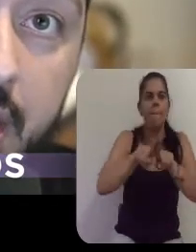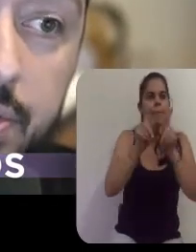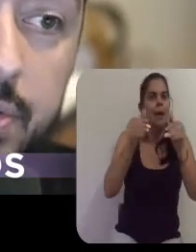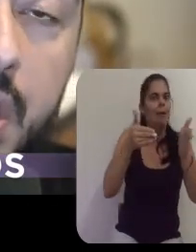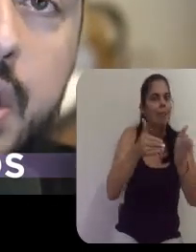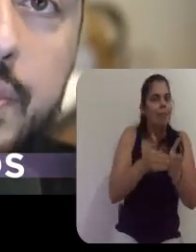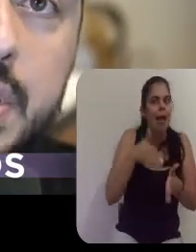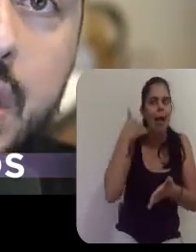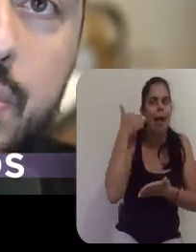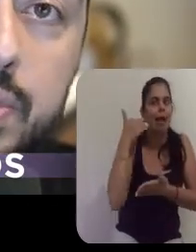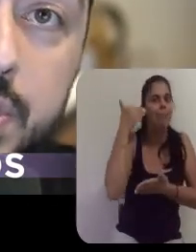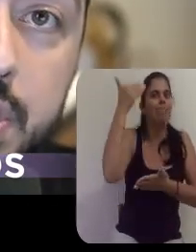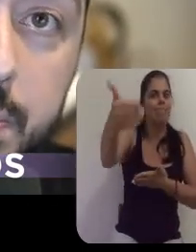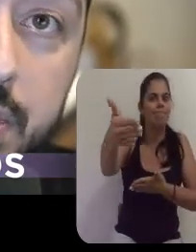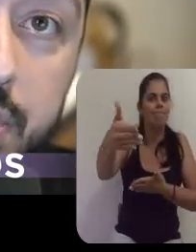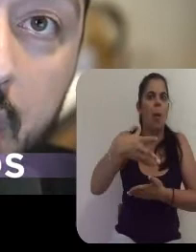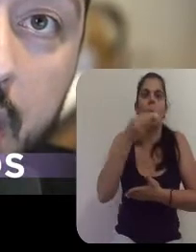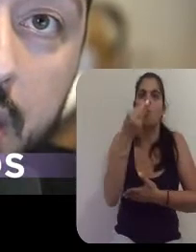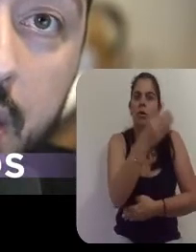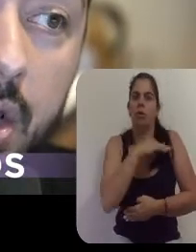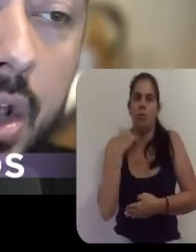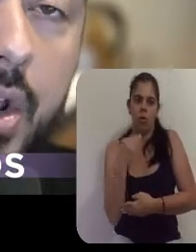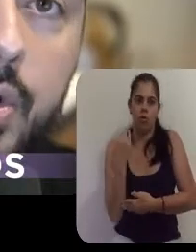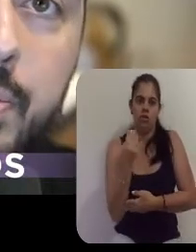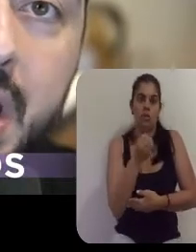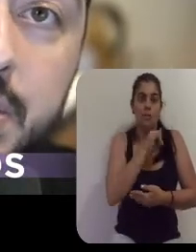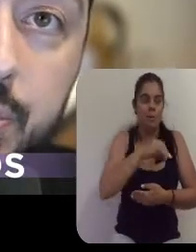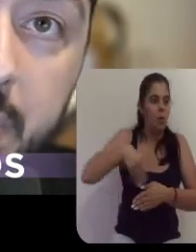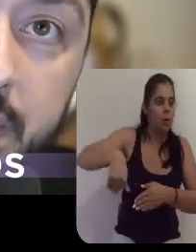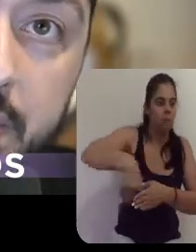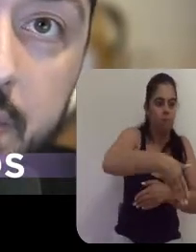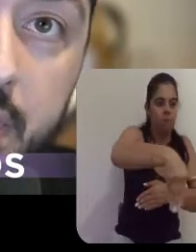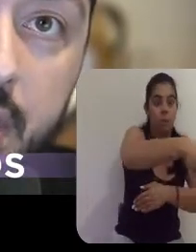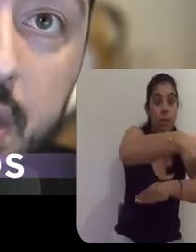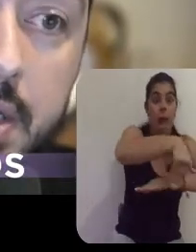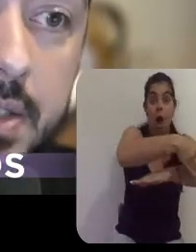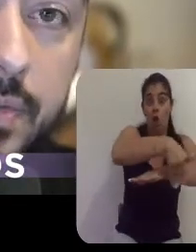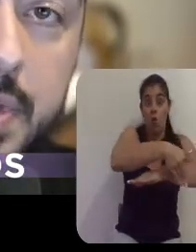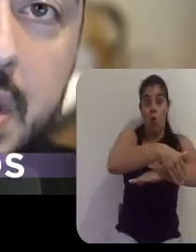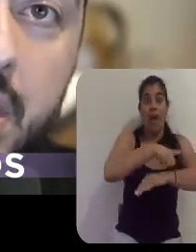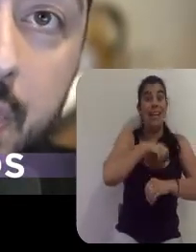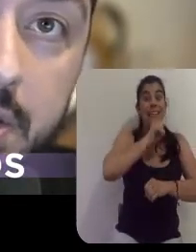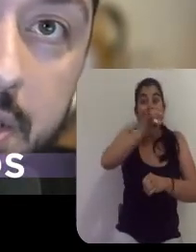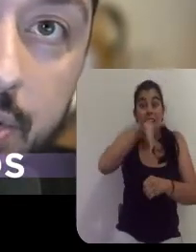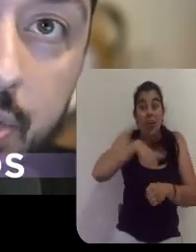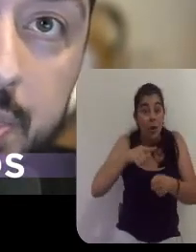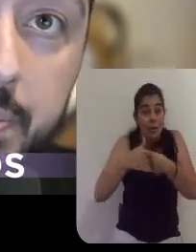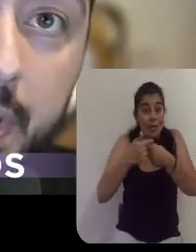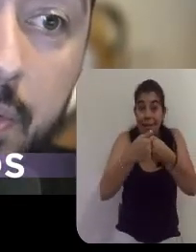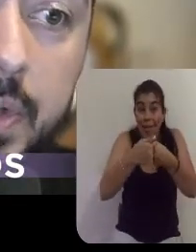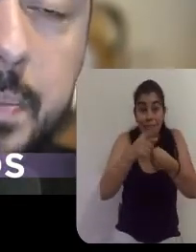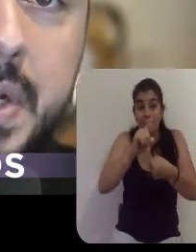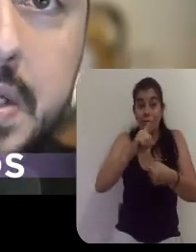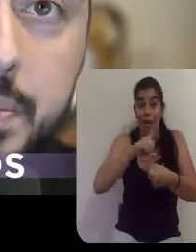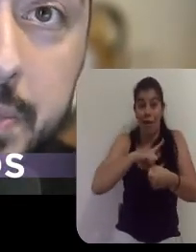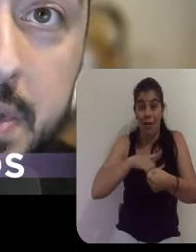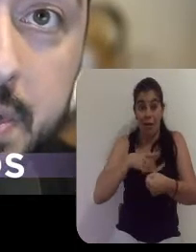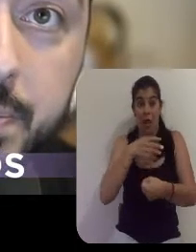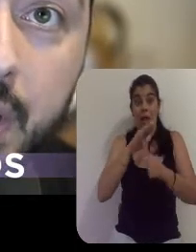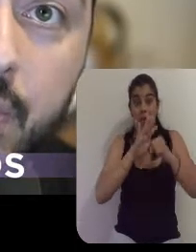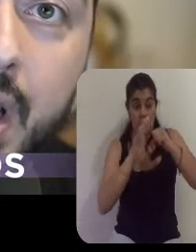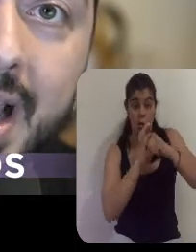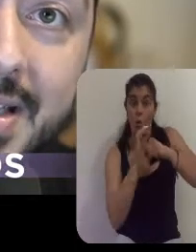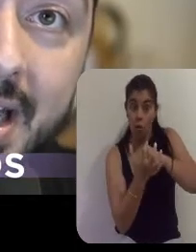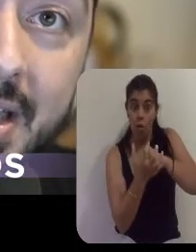não tem casos, você tem alguns dias para isso chegar aí. No máximo um mês. Se você está num grande centro como São Paulo, e principalmente em